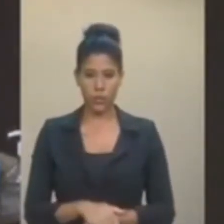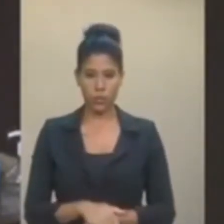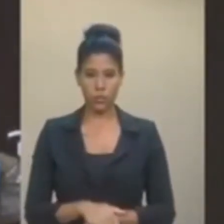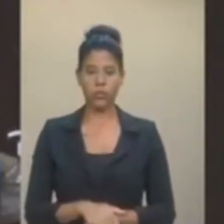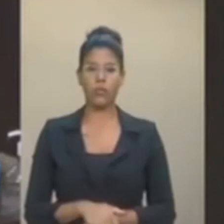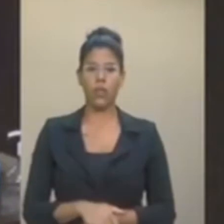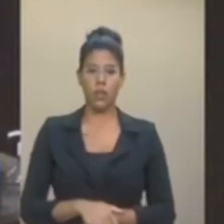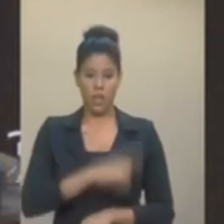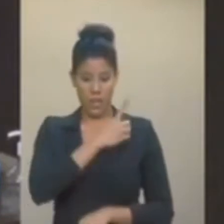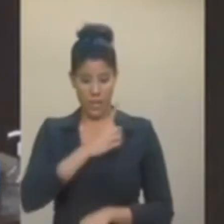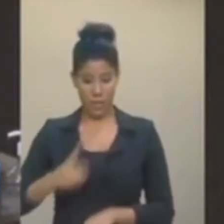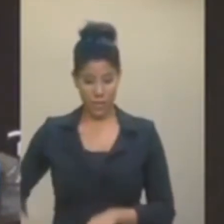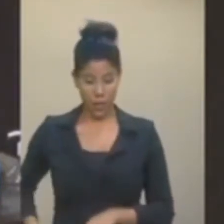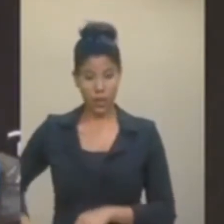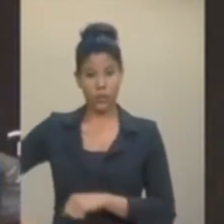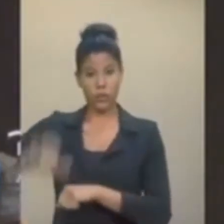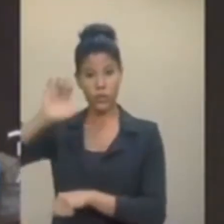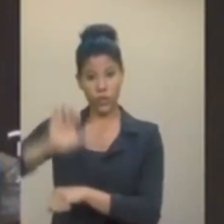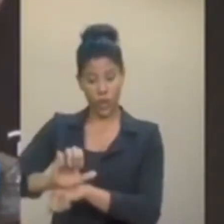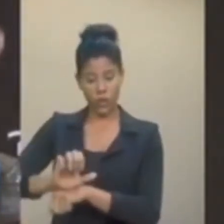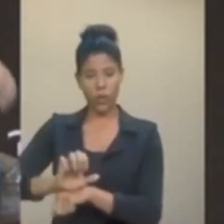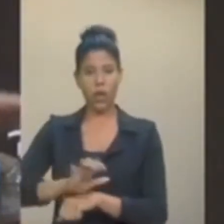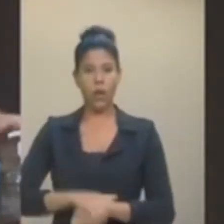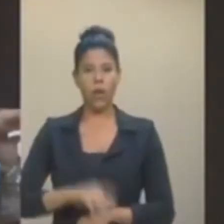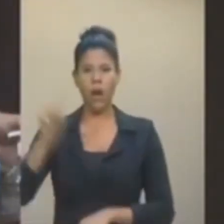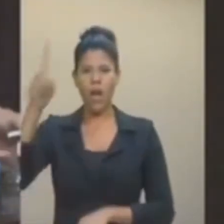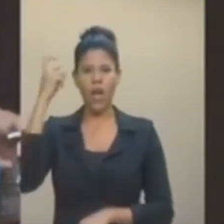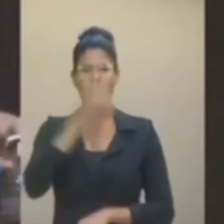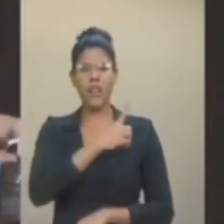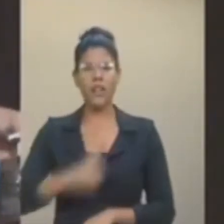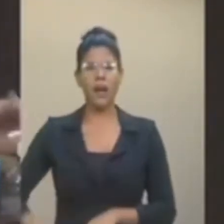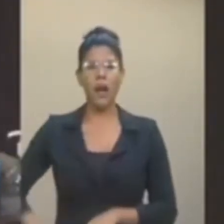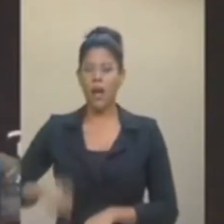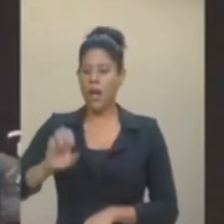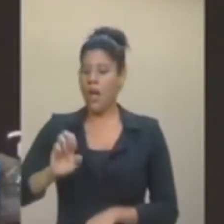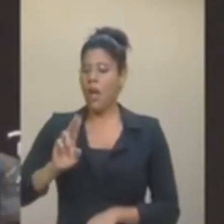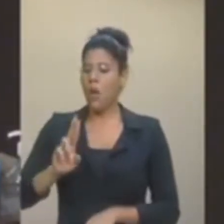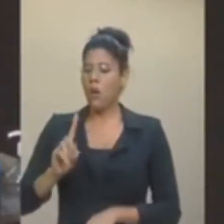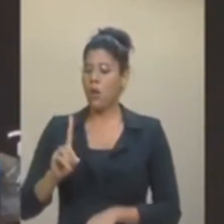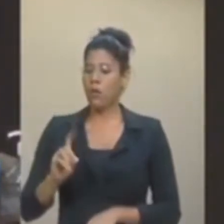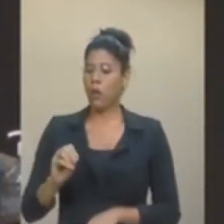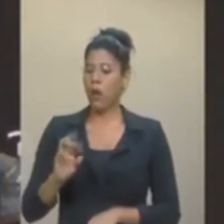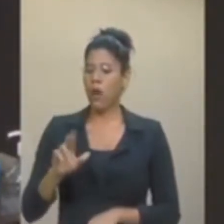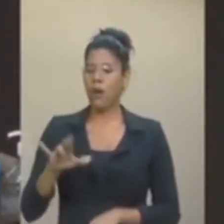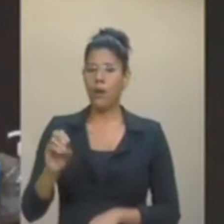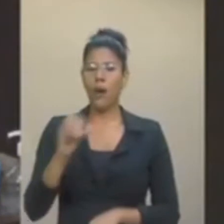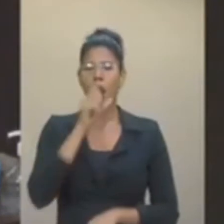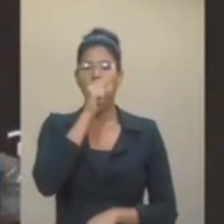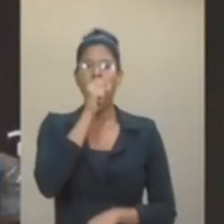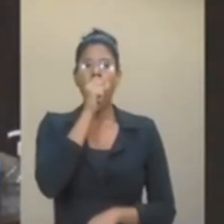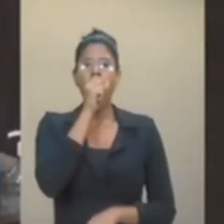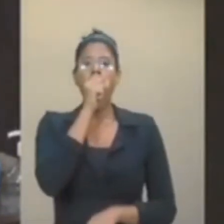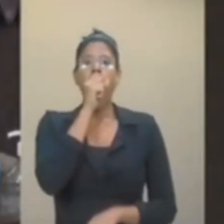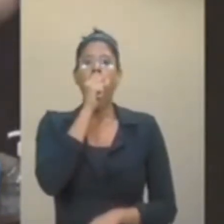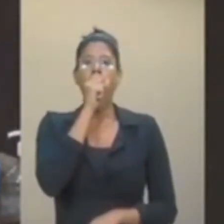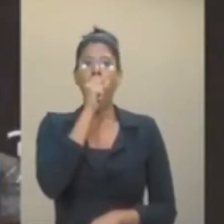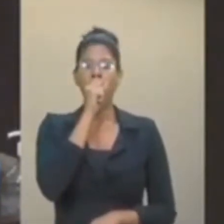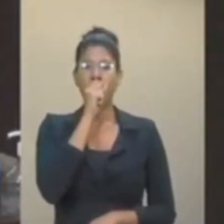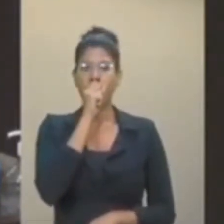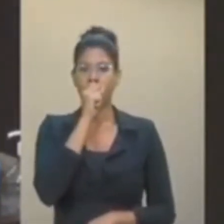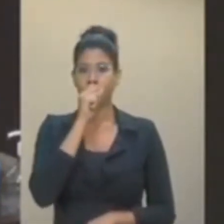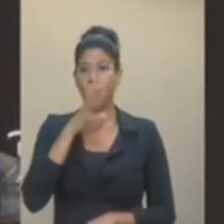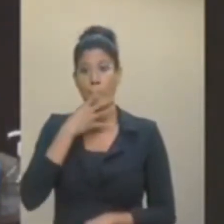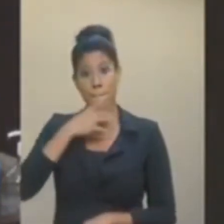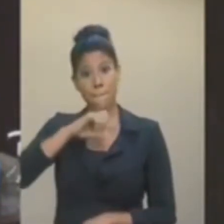deputado estadual, o ex-deputado Eudoro Santana, pai do governador Camilo Santana, ele que também